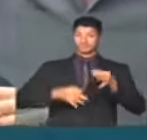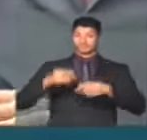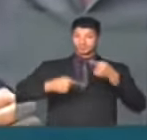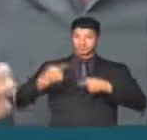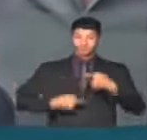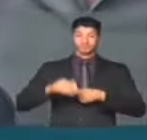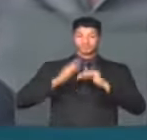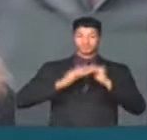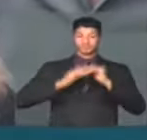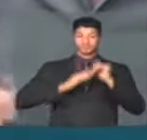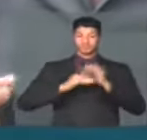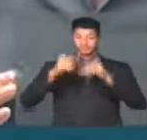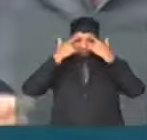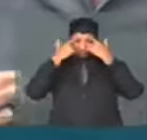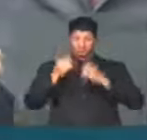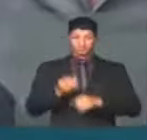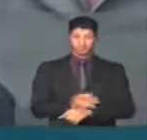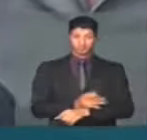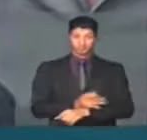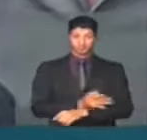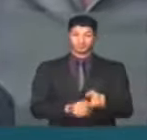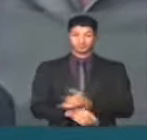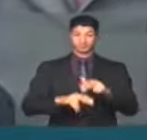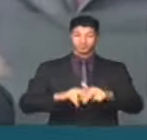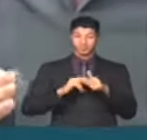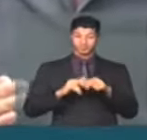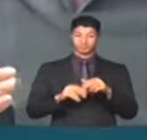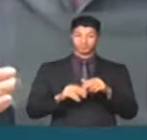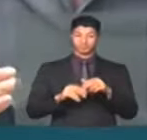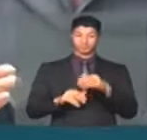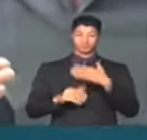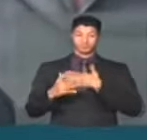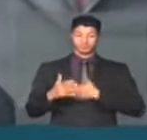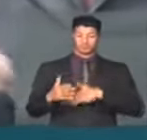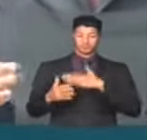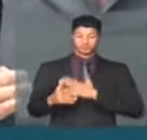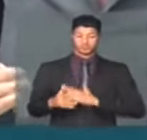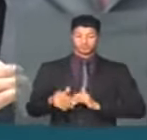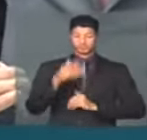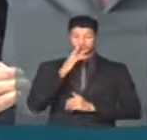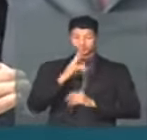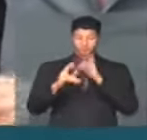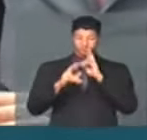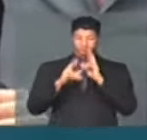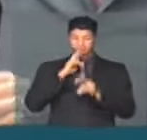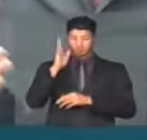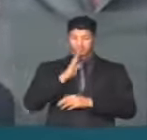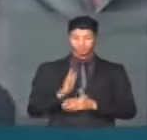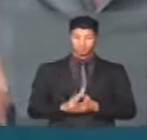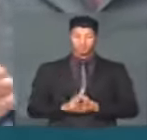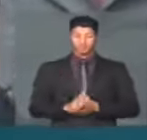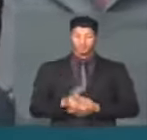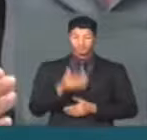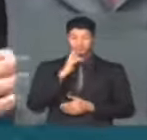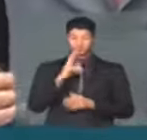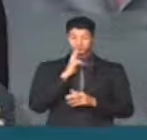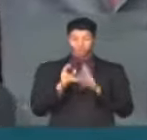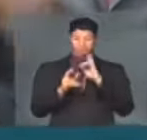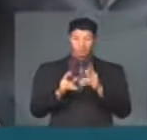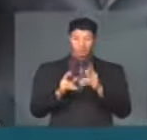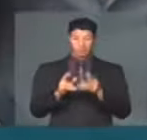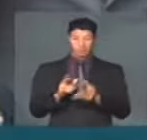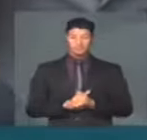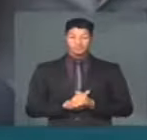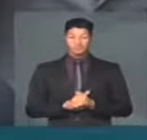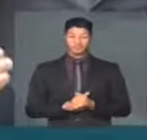políticas criminais sob violenta emoção. E é por isso que essa serenidade que se reclama do Parlamento brasileiro, reclama, já vou